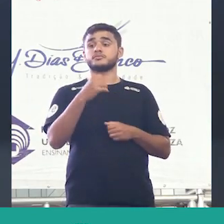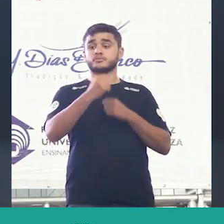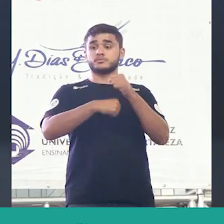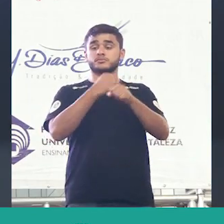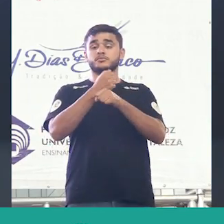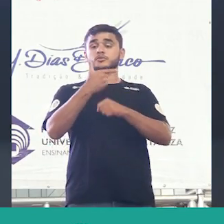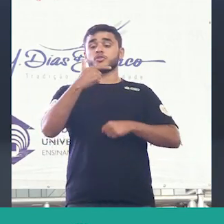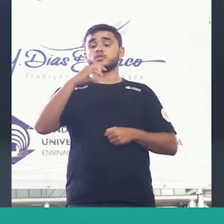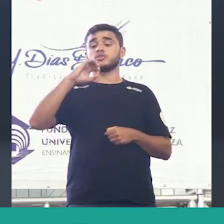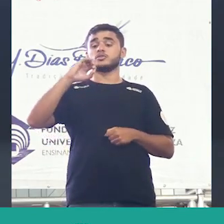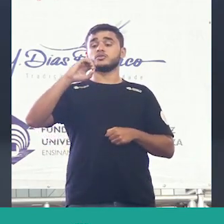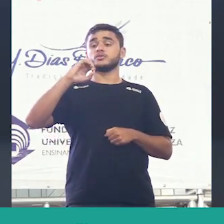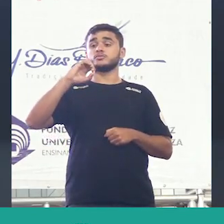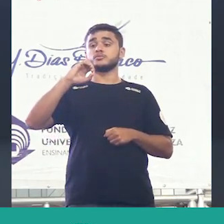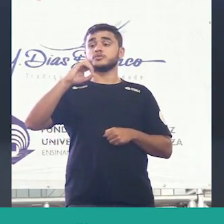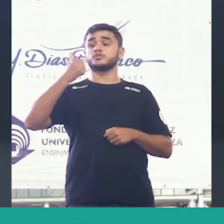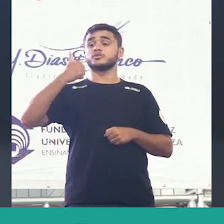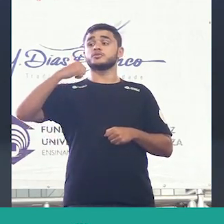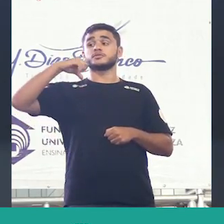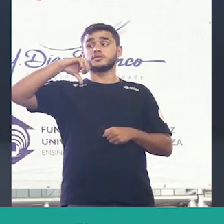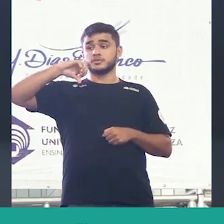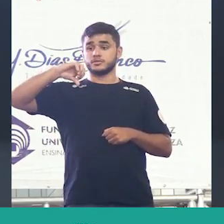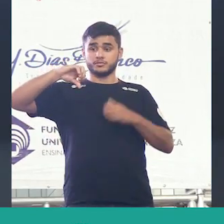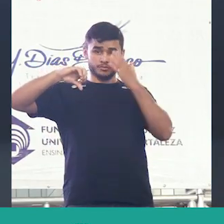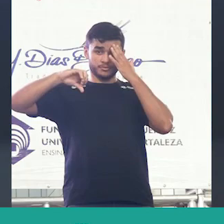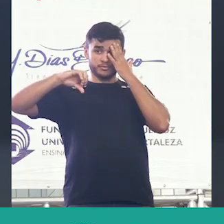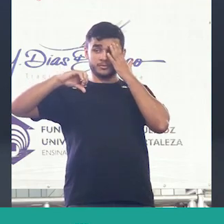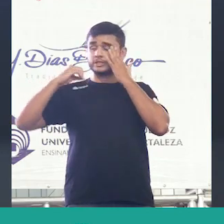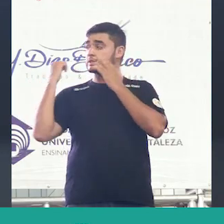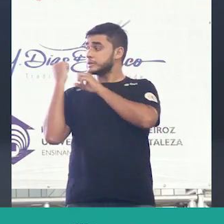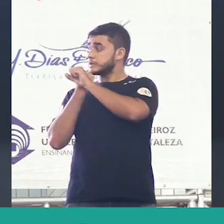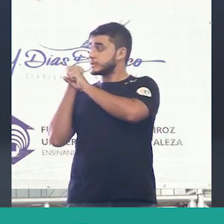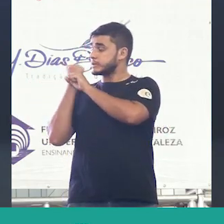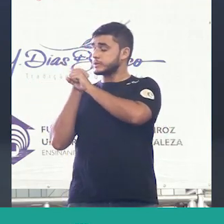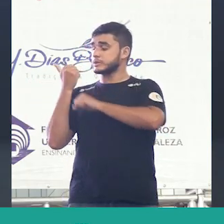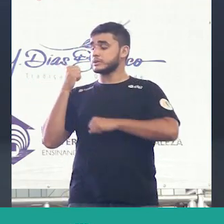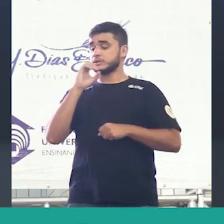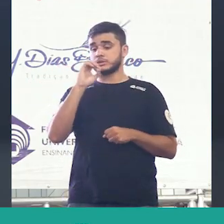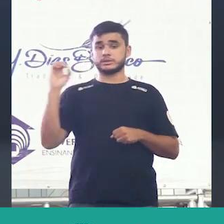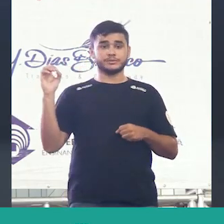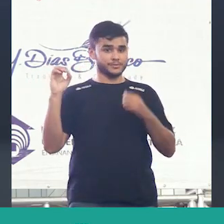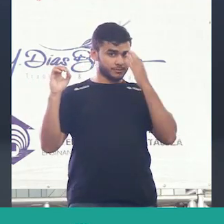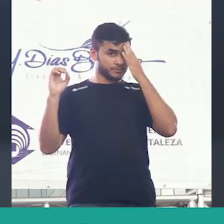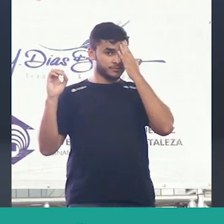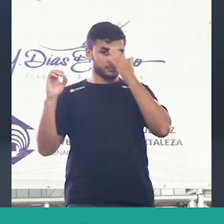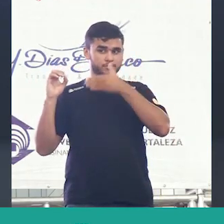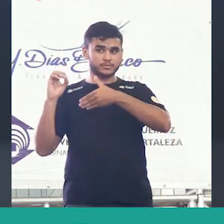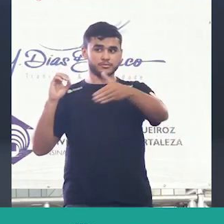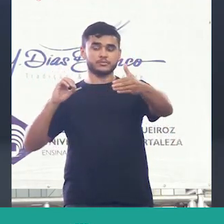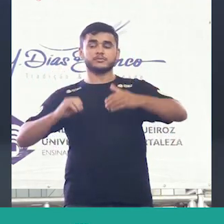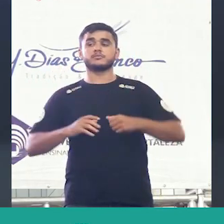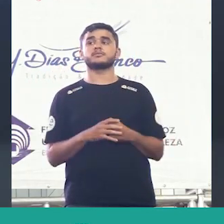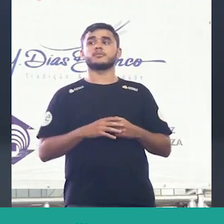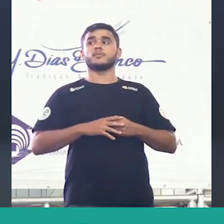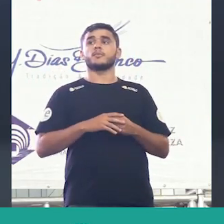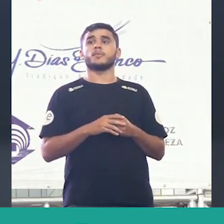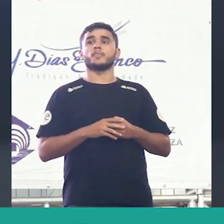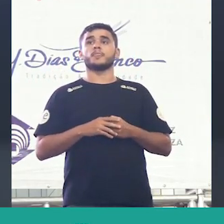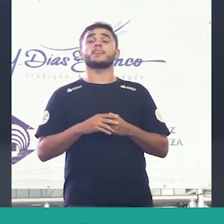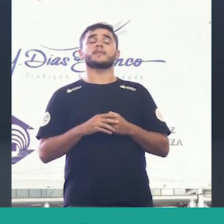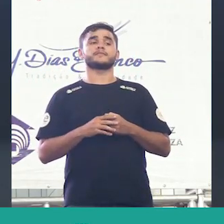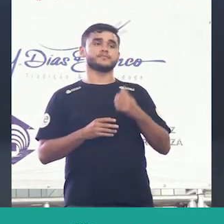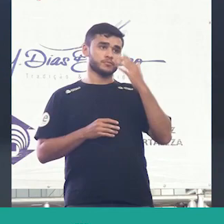2019. É ou não é um aniversário bem atuante? Então, no final do ano, pode ser que venha uma questãozinha relacionada com isso. Próximo